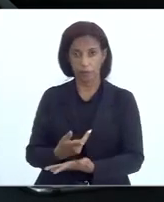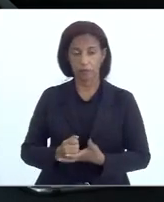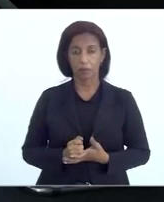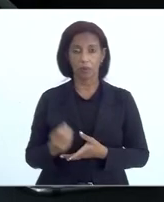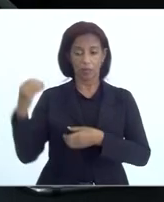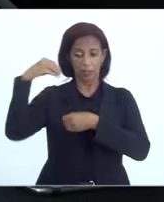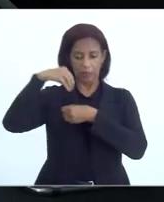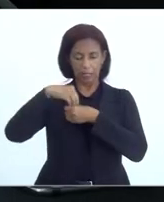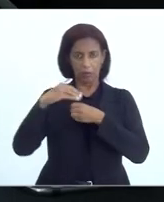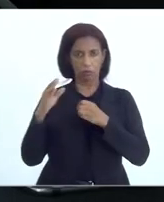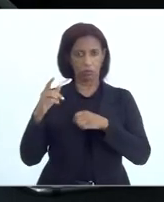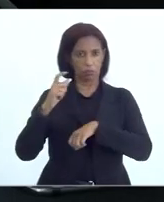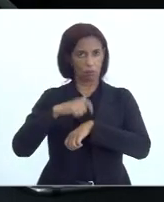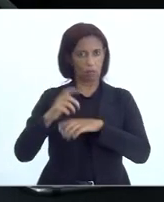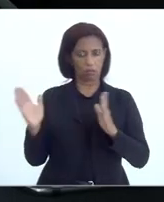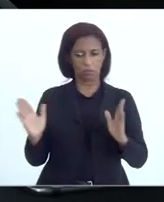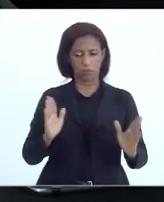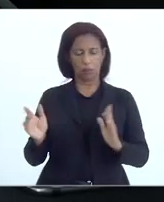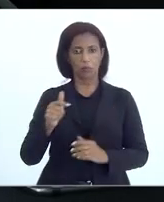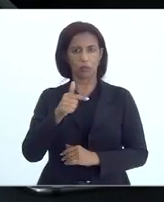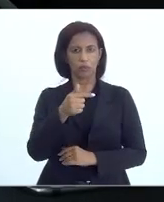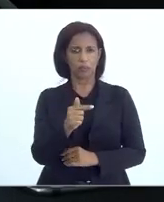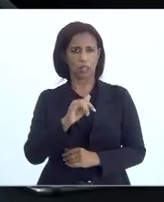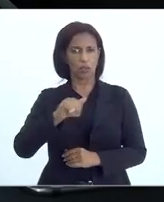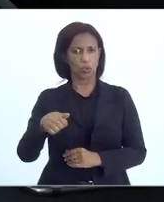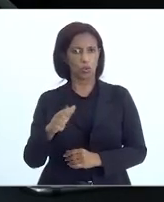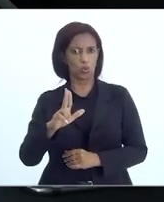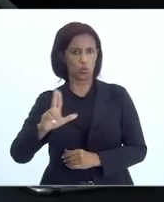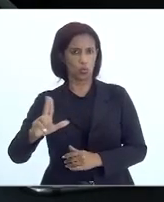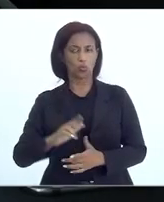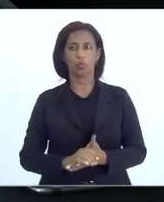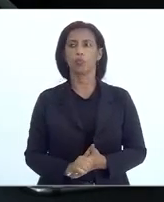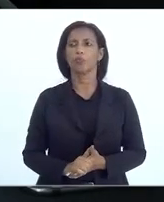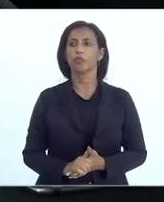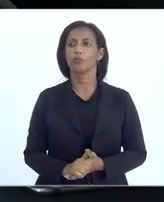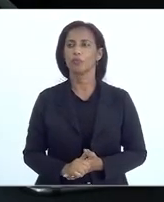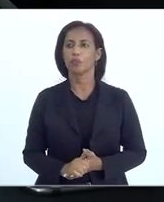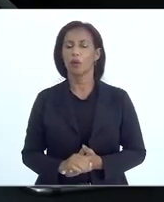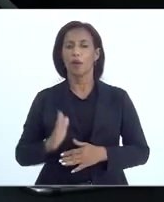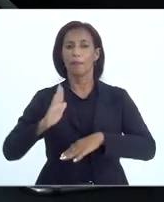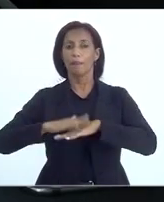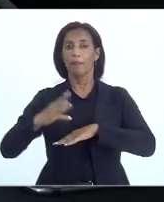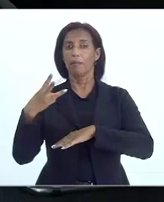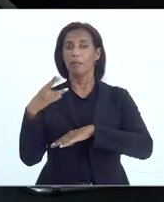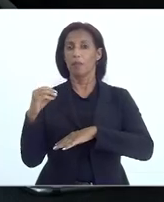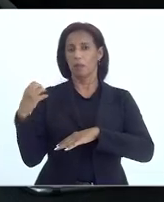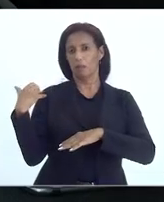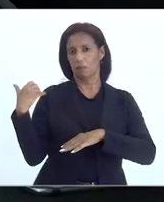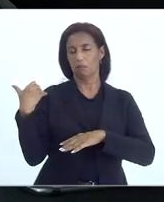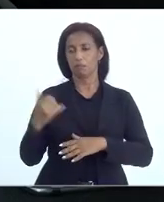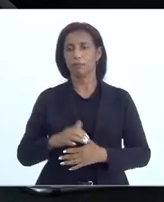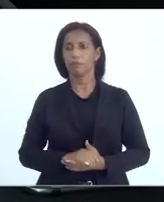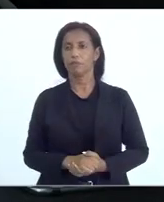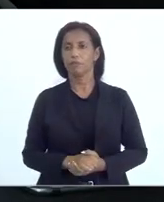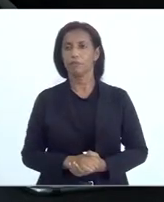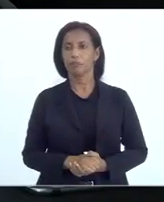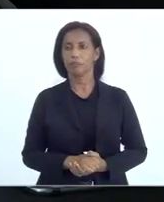dentro desse prazo de sete de julho E esse grupo já tinha mais de 30 anos